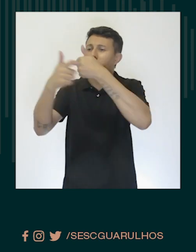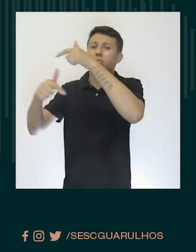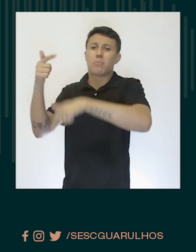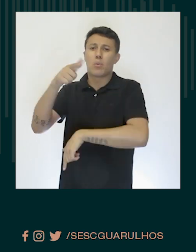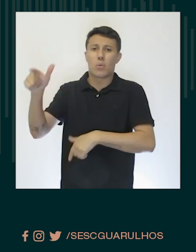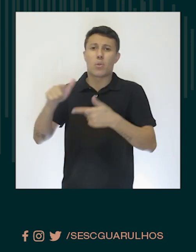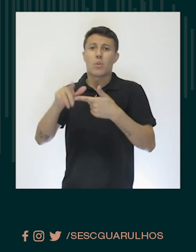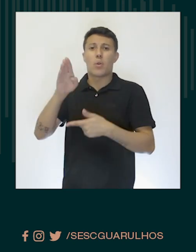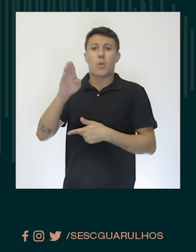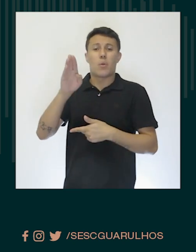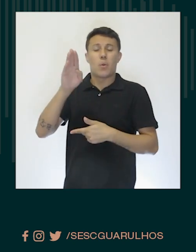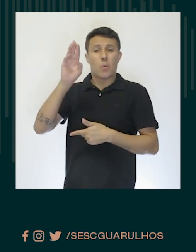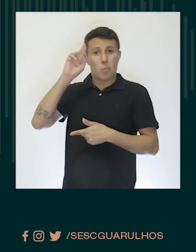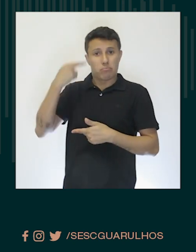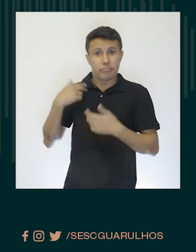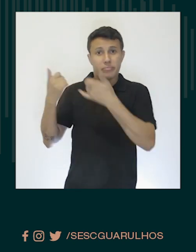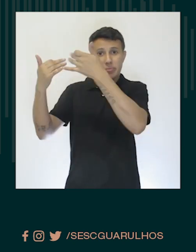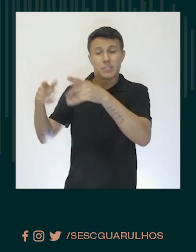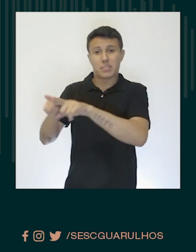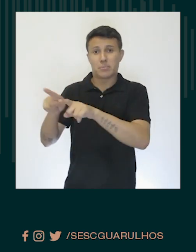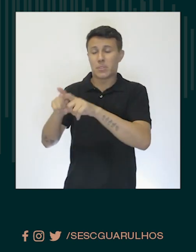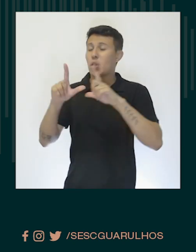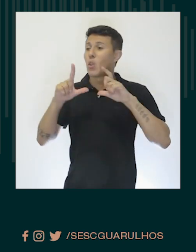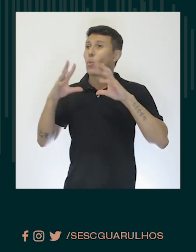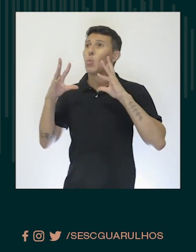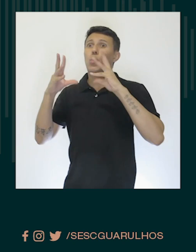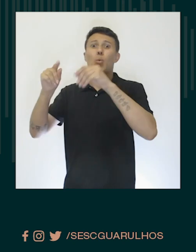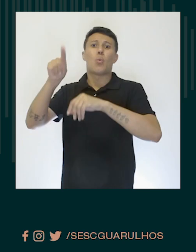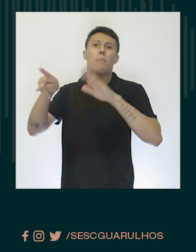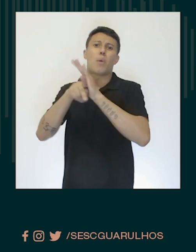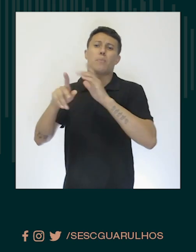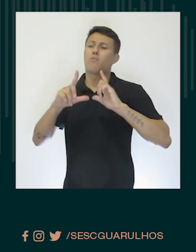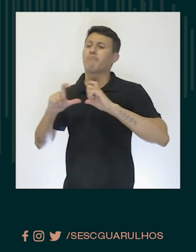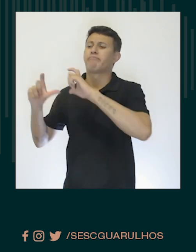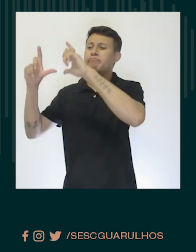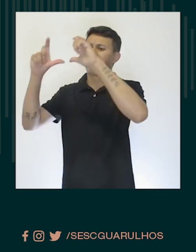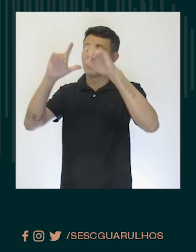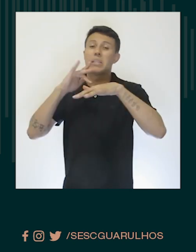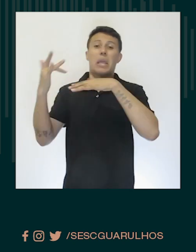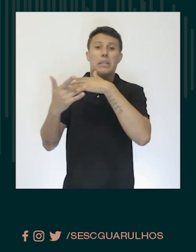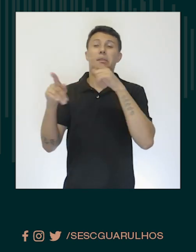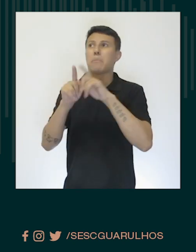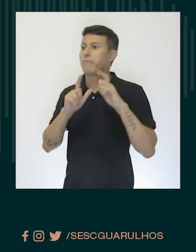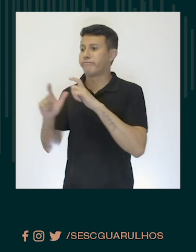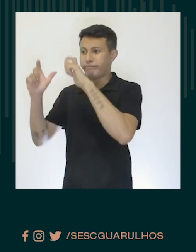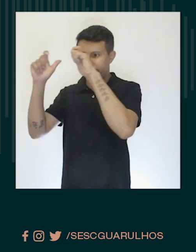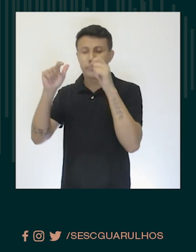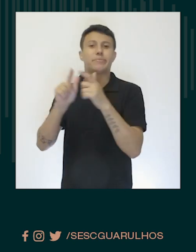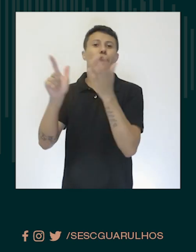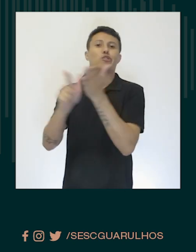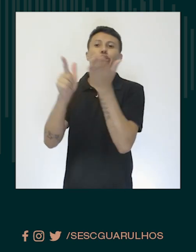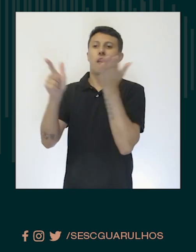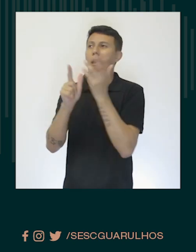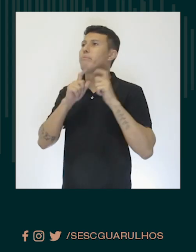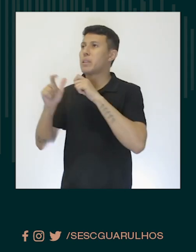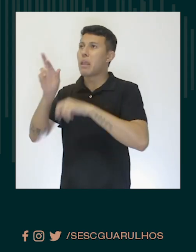mesmo falou, que tudo é fotografia atualmente, as redes sociais, tudo é voltado à fotografia, tudo é